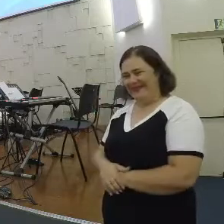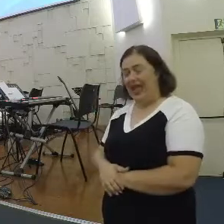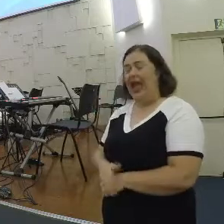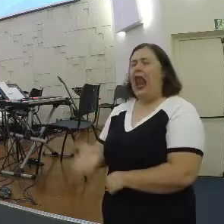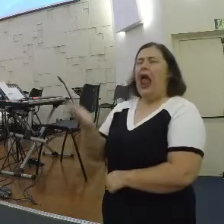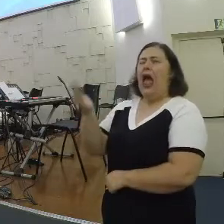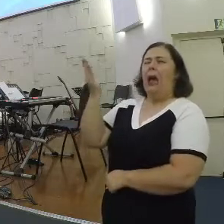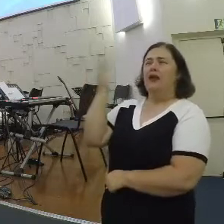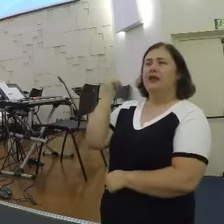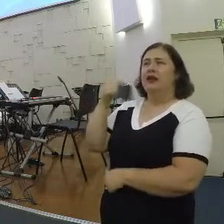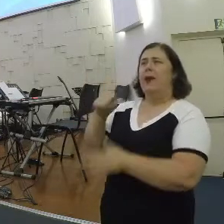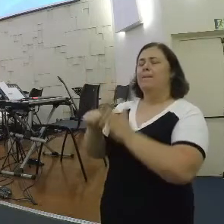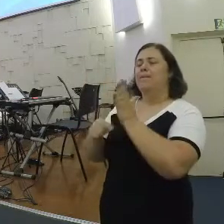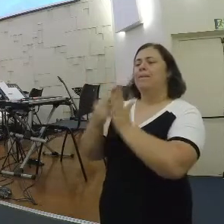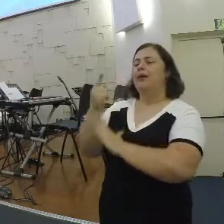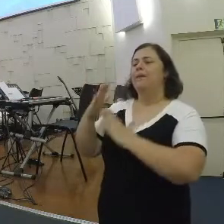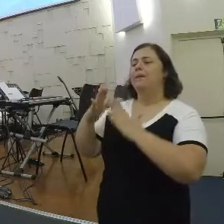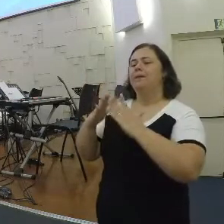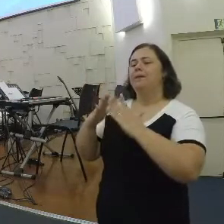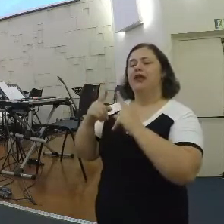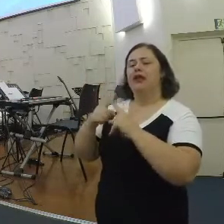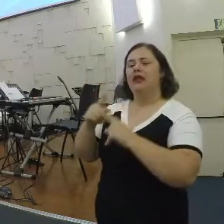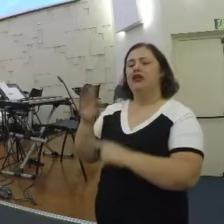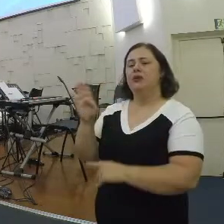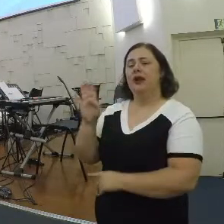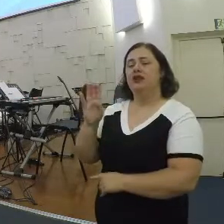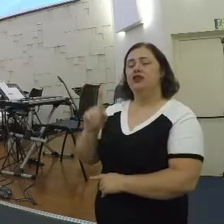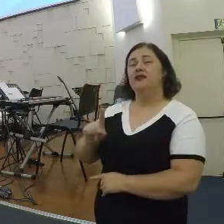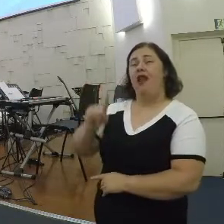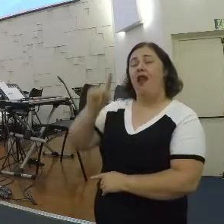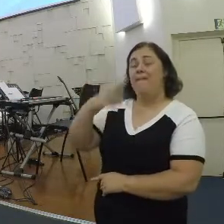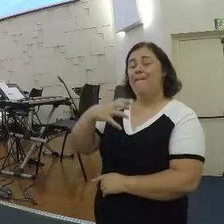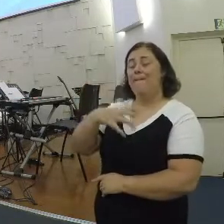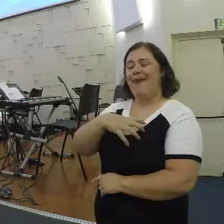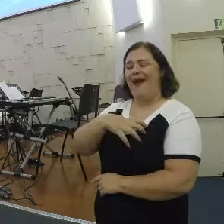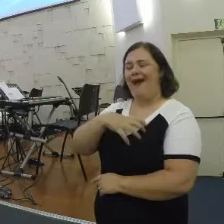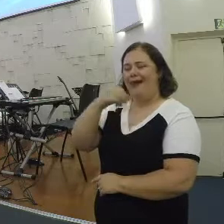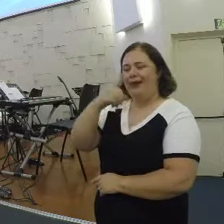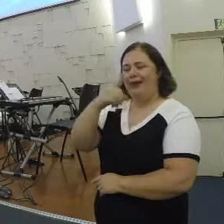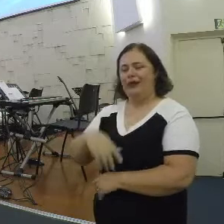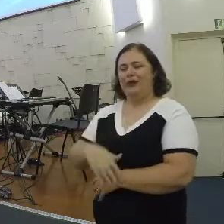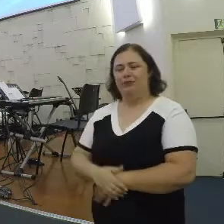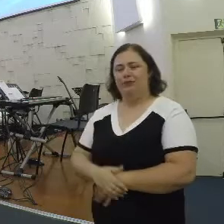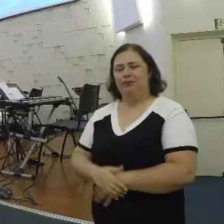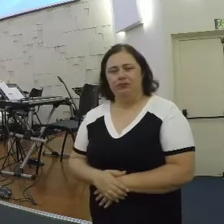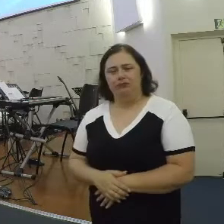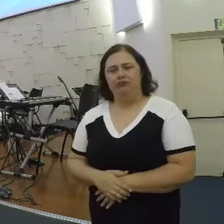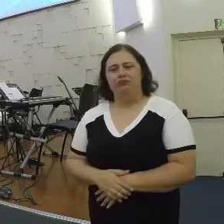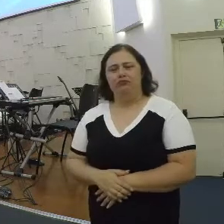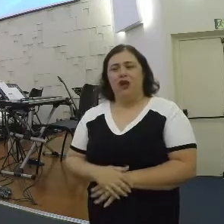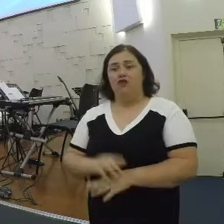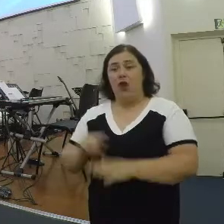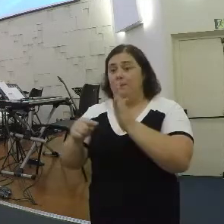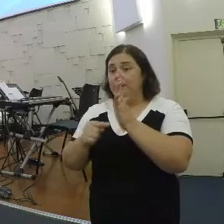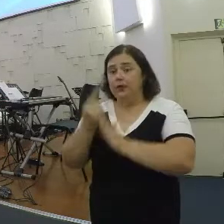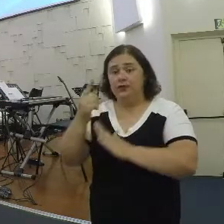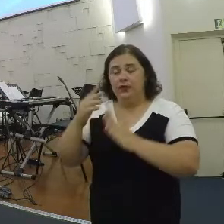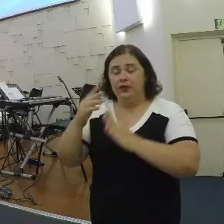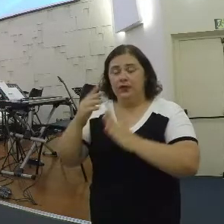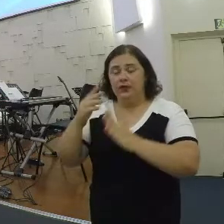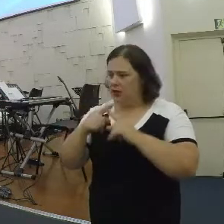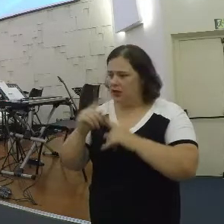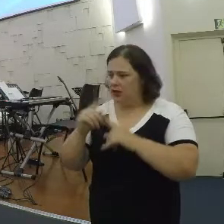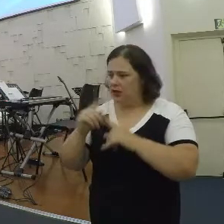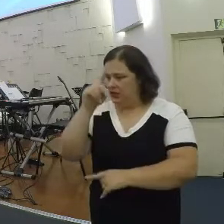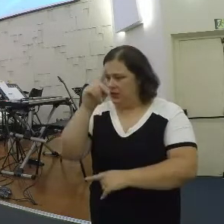Bahia, uma igreja fundada, irmãos, em 1882, lá na Baixa dos Sapateiros, no centro histórico. E ele